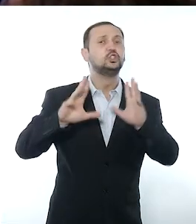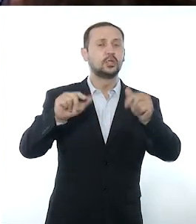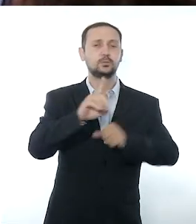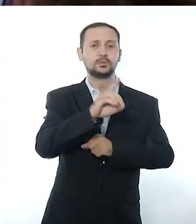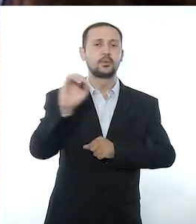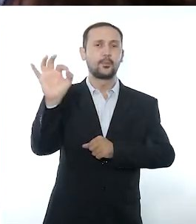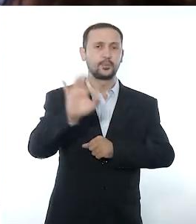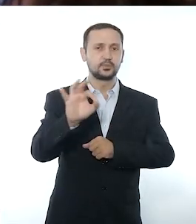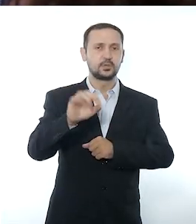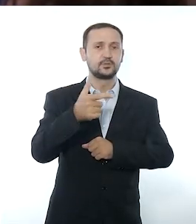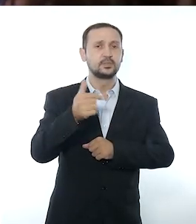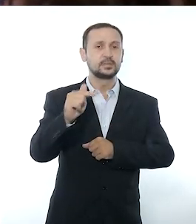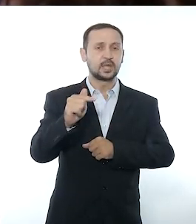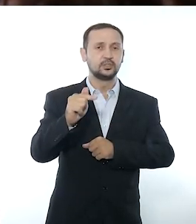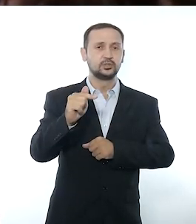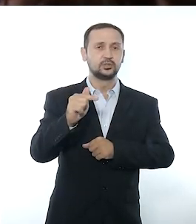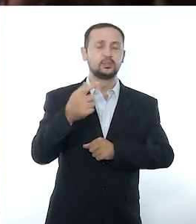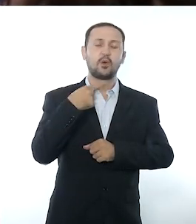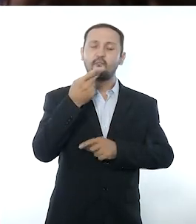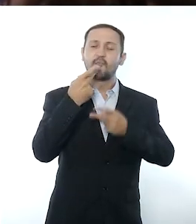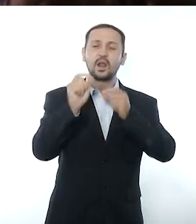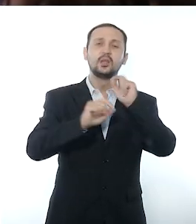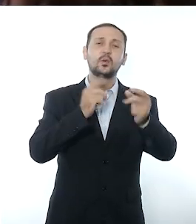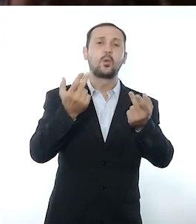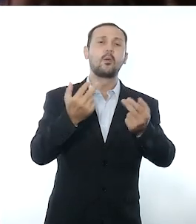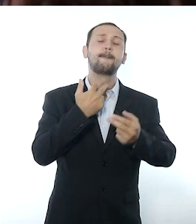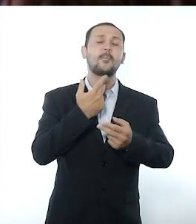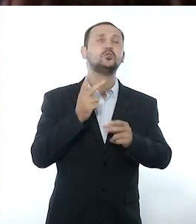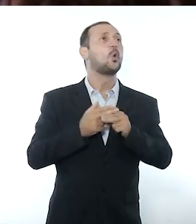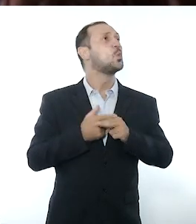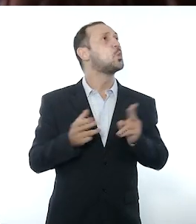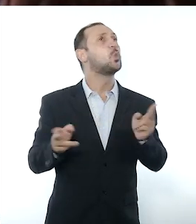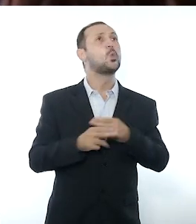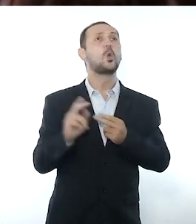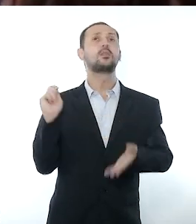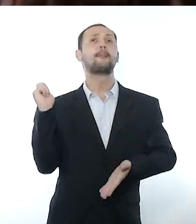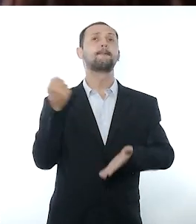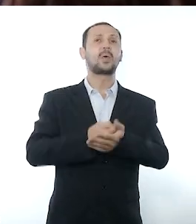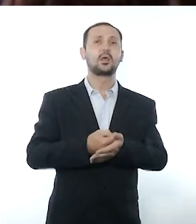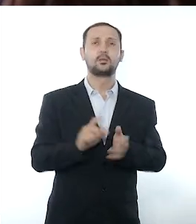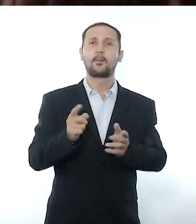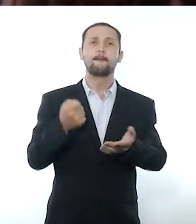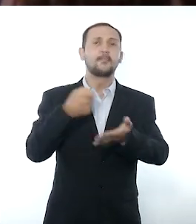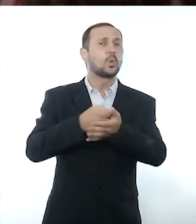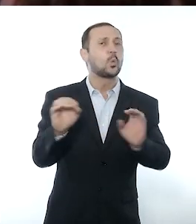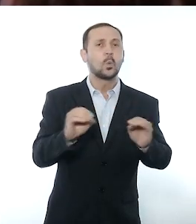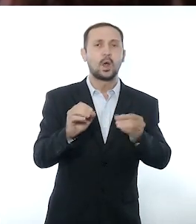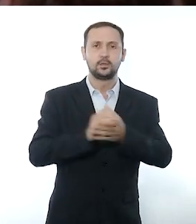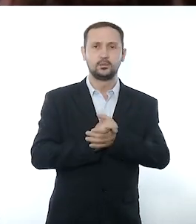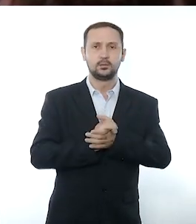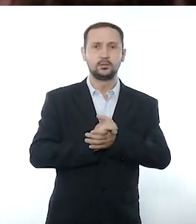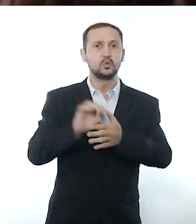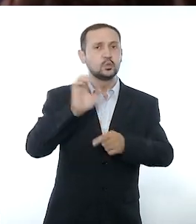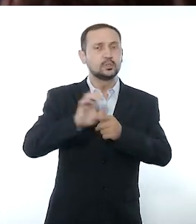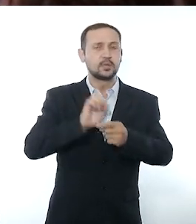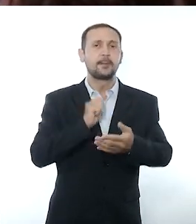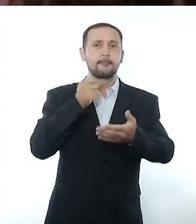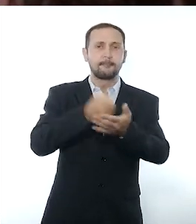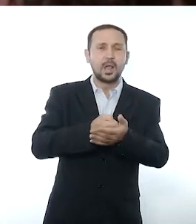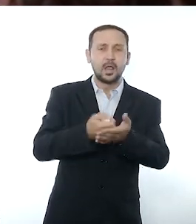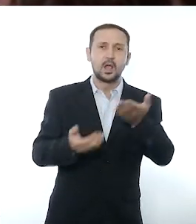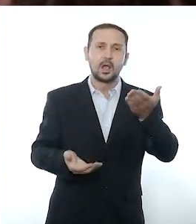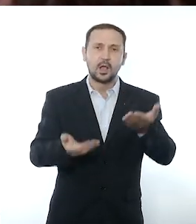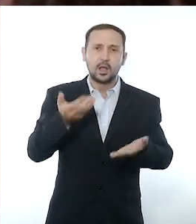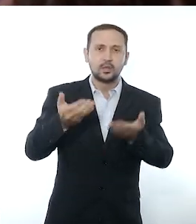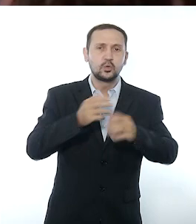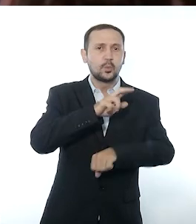unanimidade. 27 assembleias do Brasil estão falando a mesma língua. Não pode fingir que está pagando e não pagar nada. E o Estado está bancando a